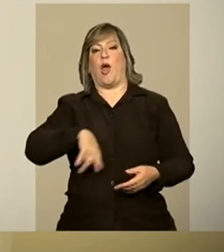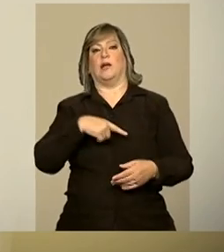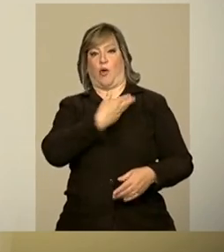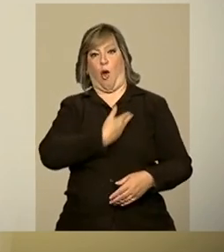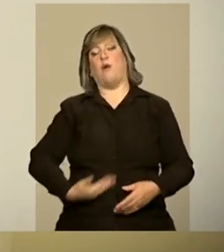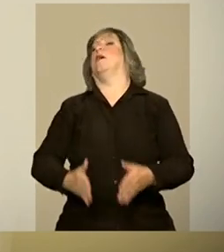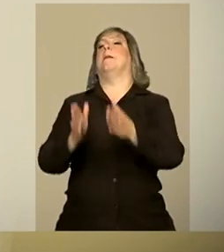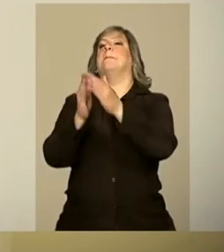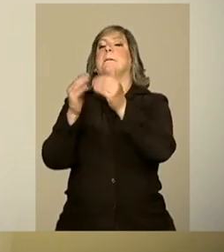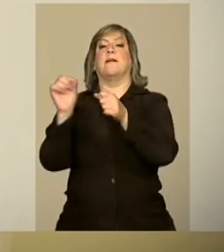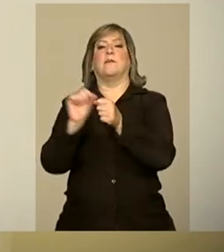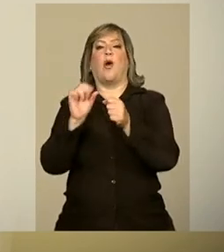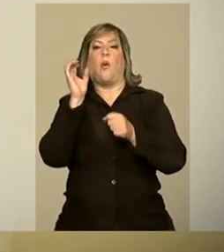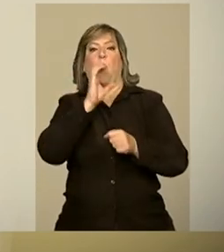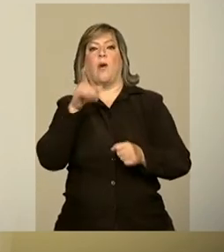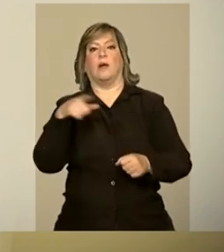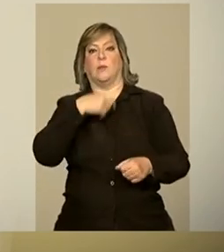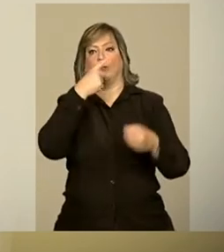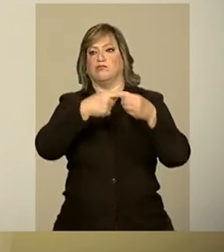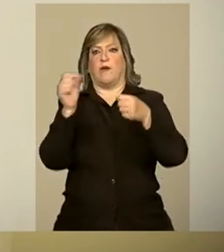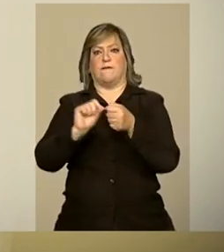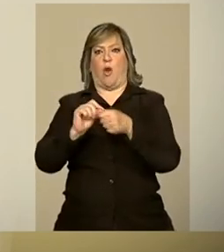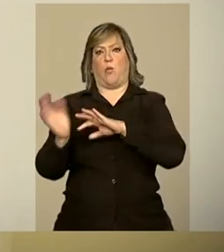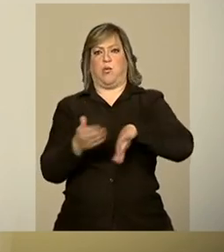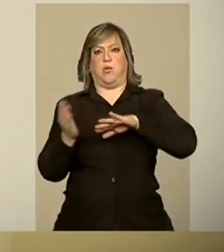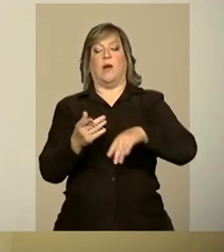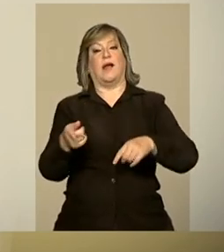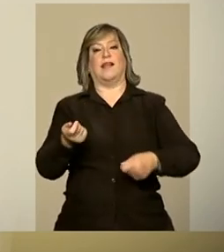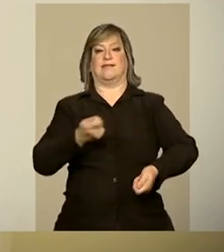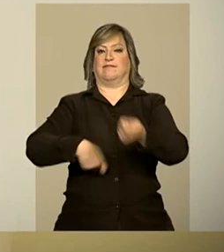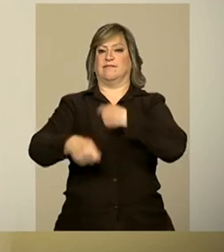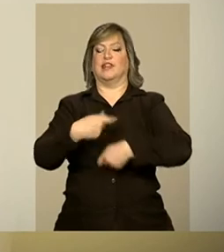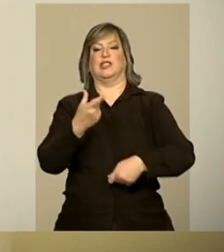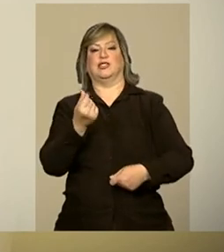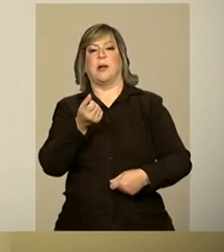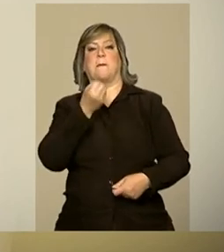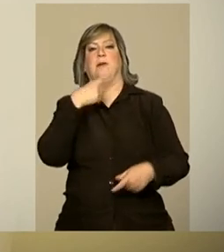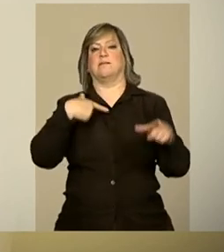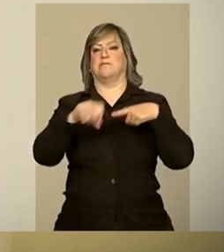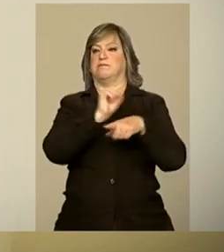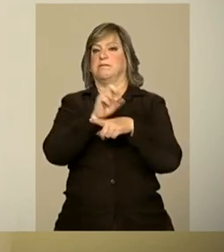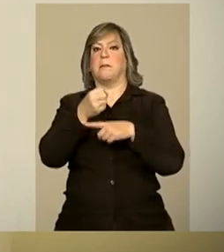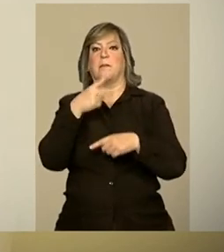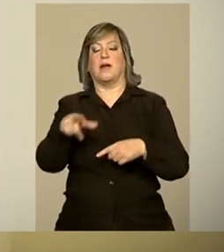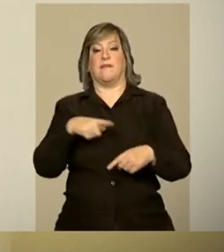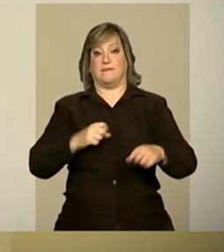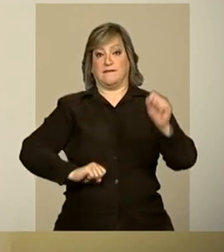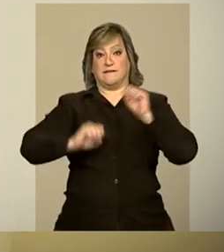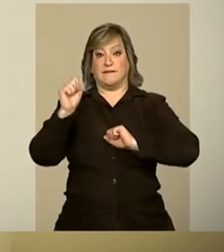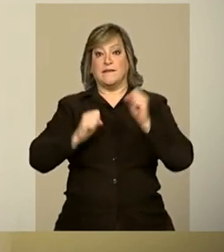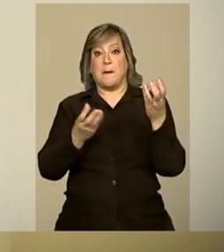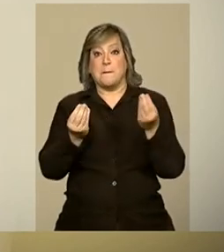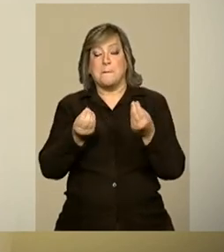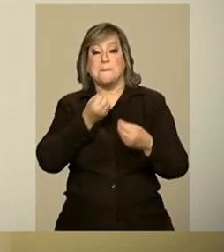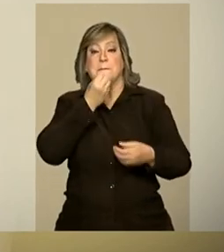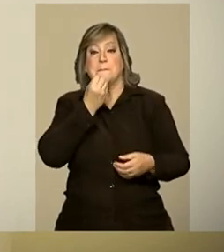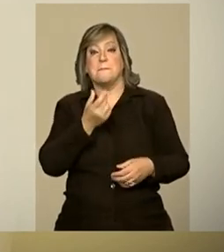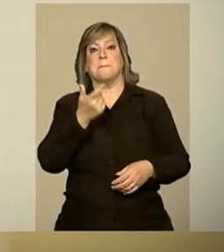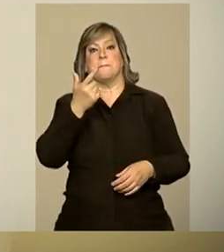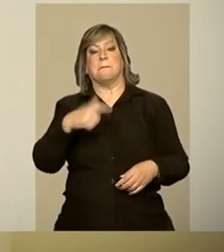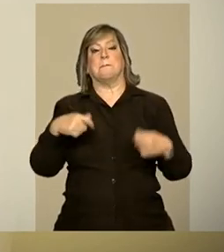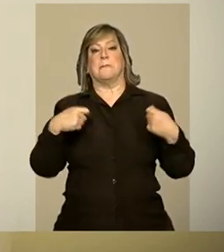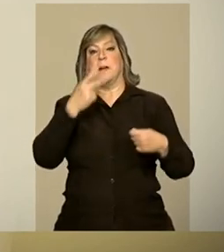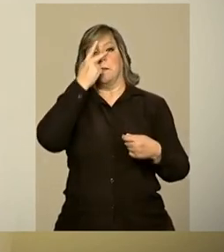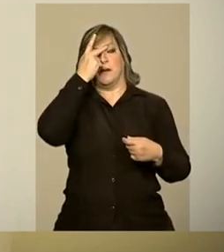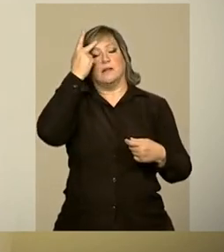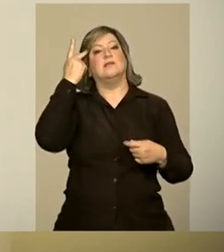de máquinas para os municípios. Com isso, nós geramos emprego. Por que produzir mais, Luciano? Exige mais mão de